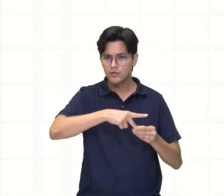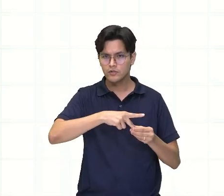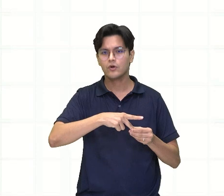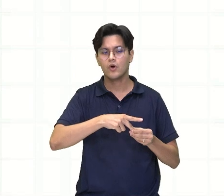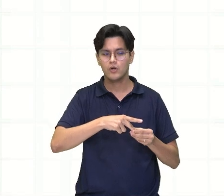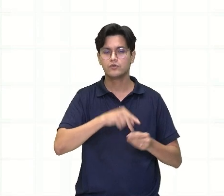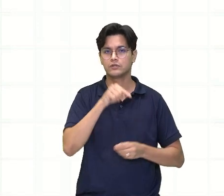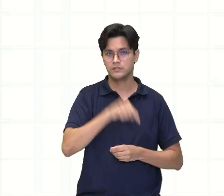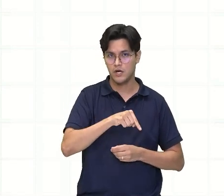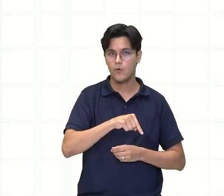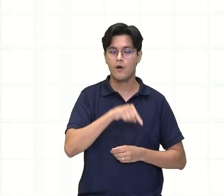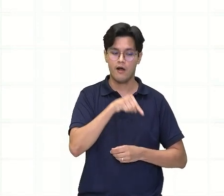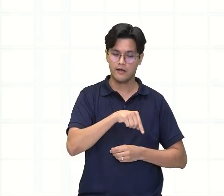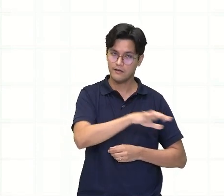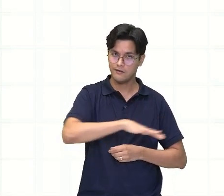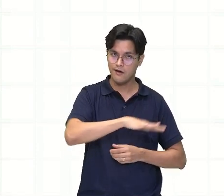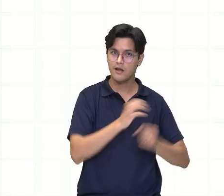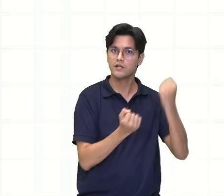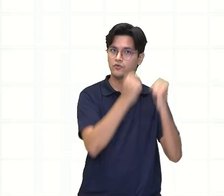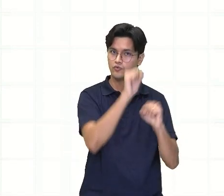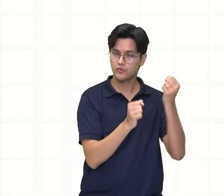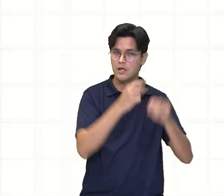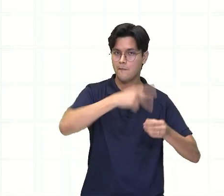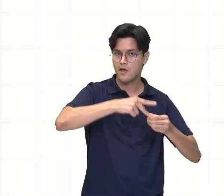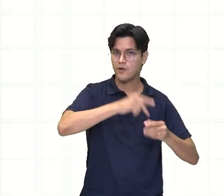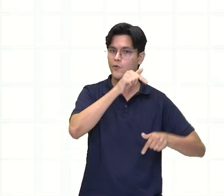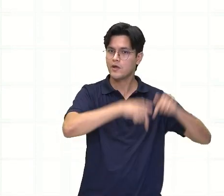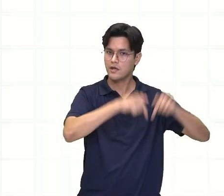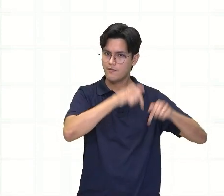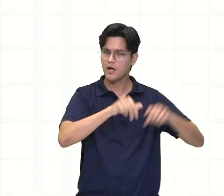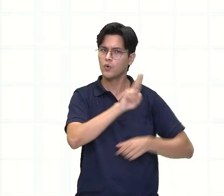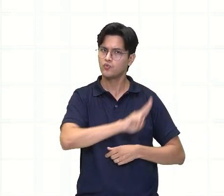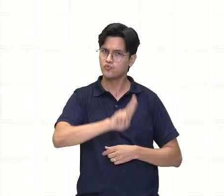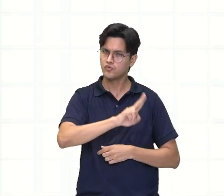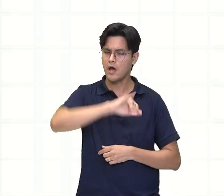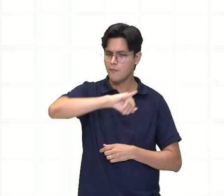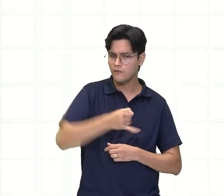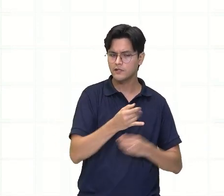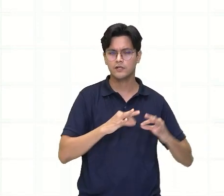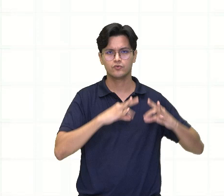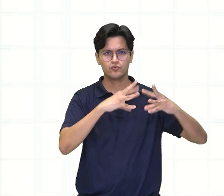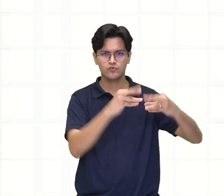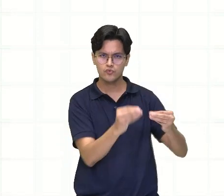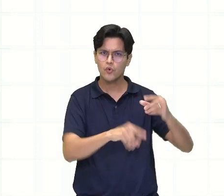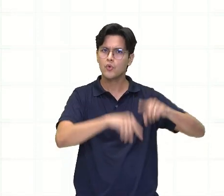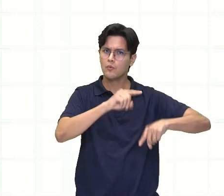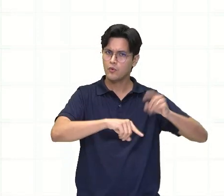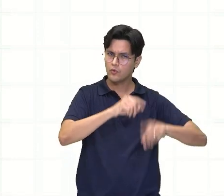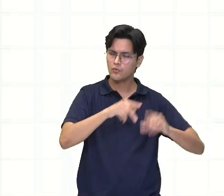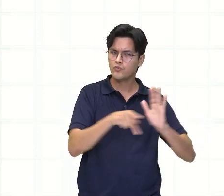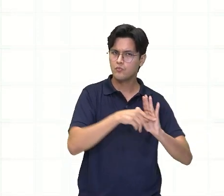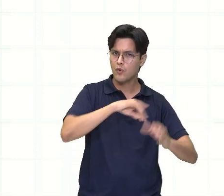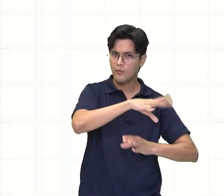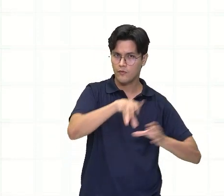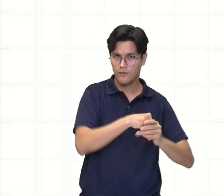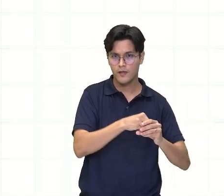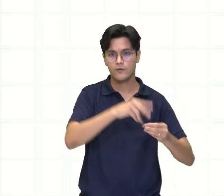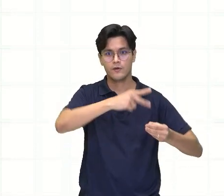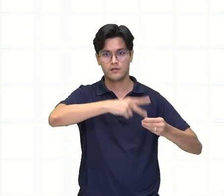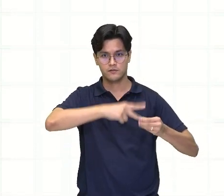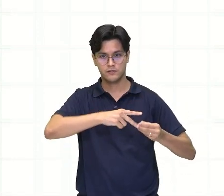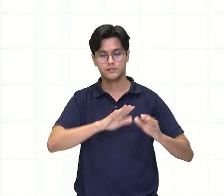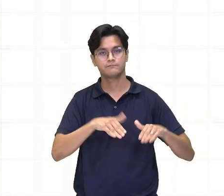da refinação de petróleo, certo? Então, como é, né, um